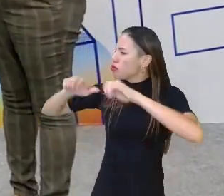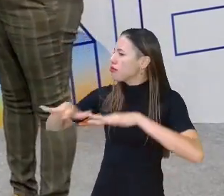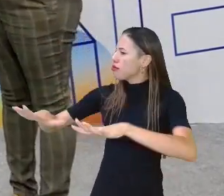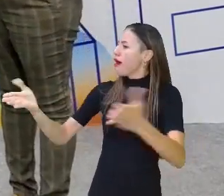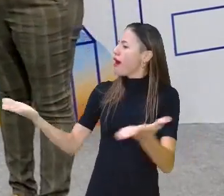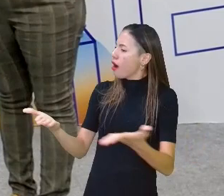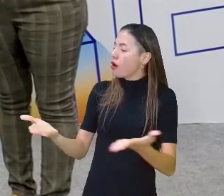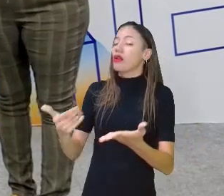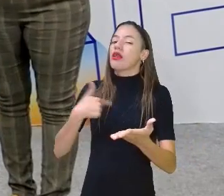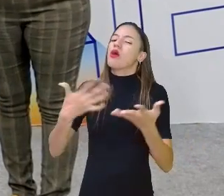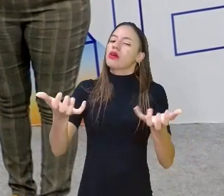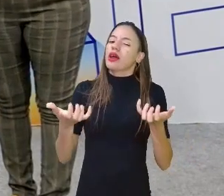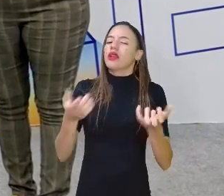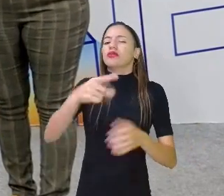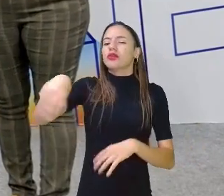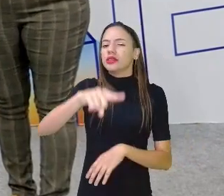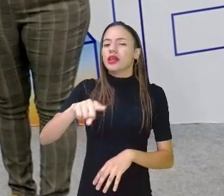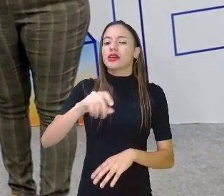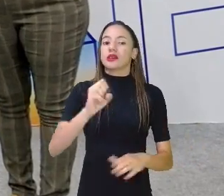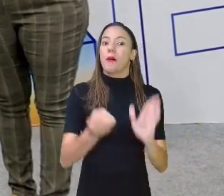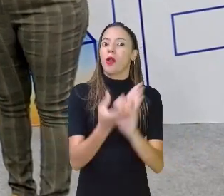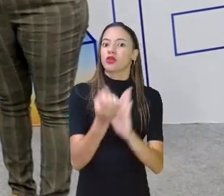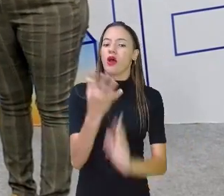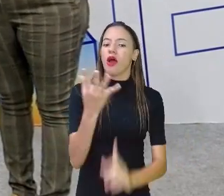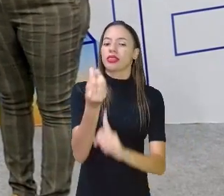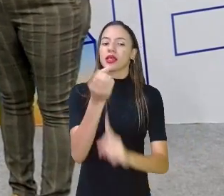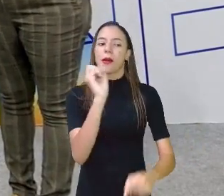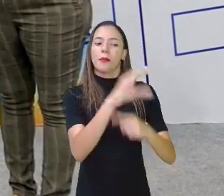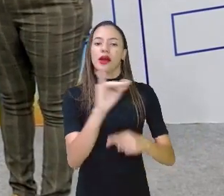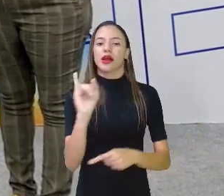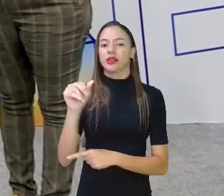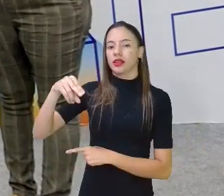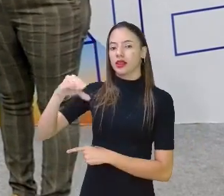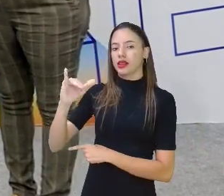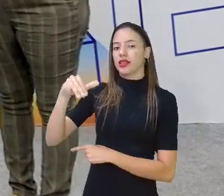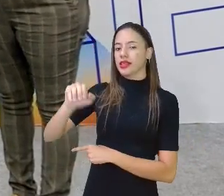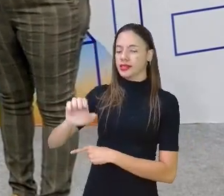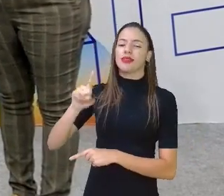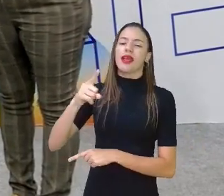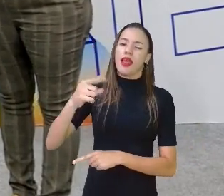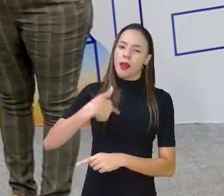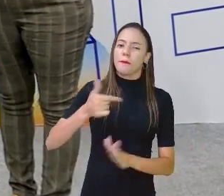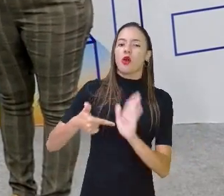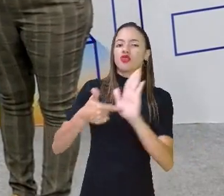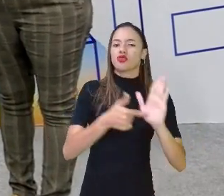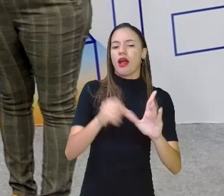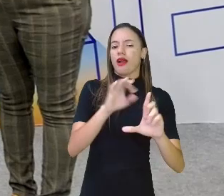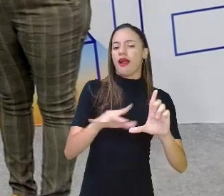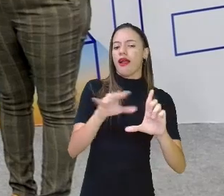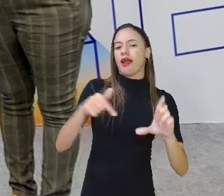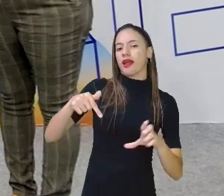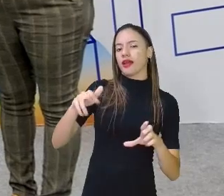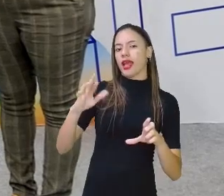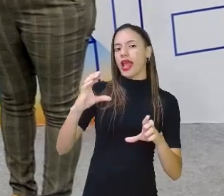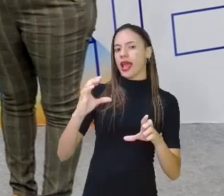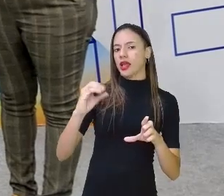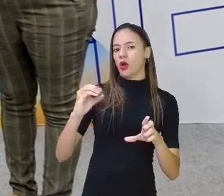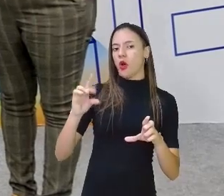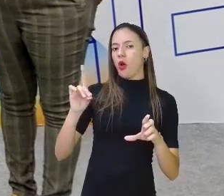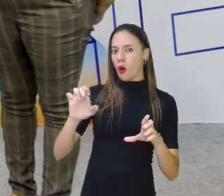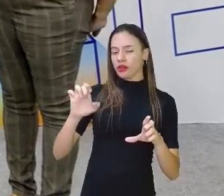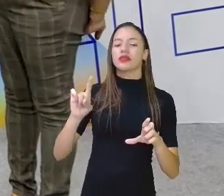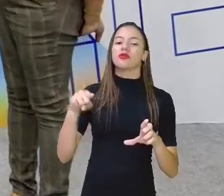Então, quero todo mundo mandando pro Ensine. Depois eu deixo lá o QR Code, tudo direitinho, pra vocês saberem a data. Mas vamos pra atividade?